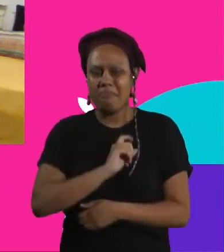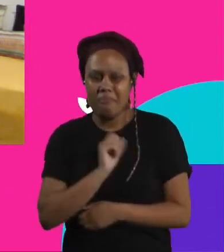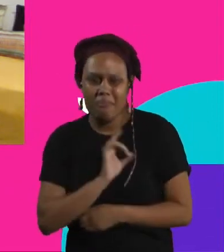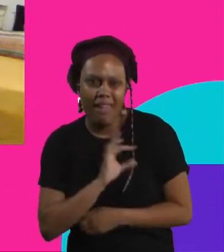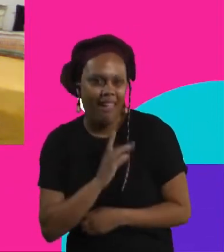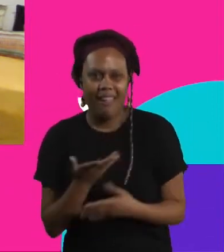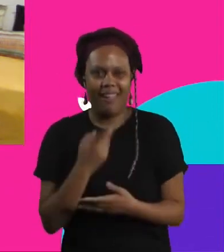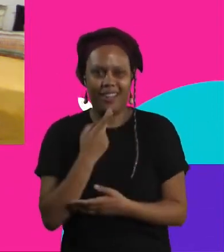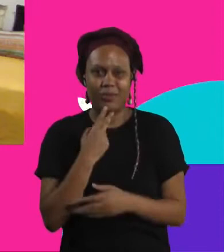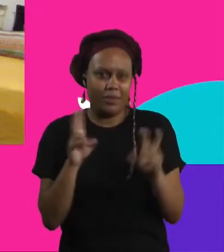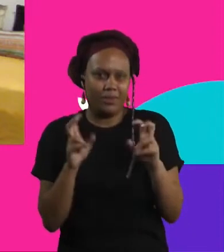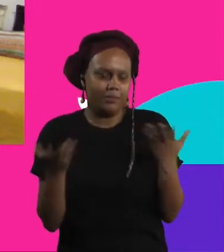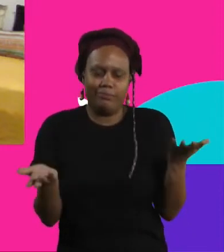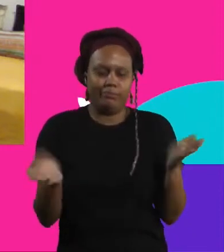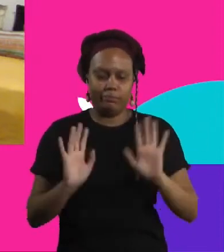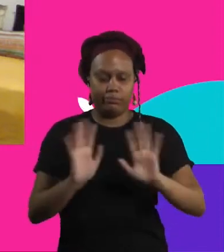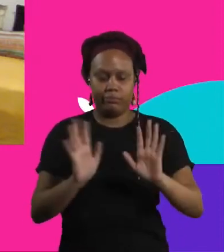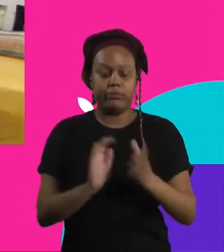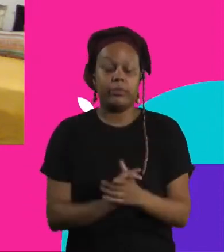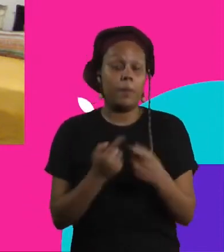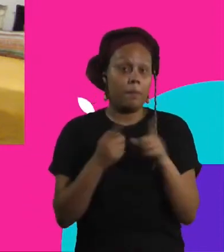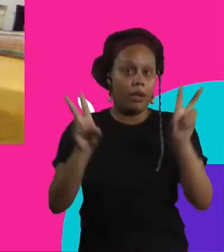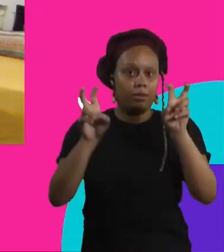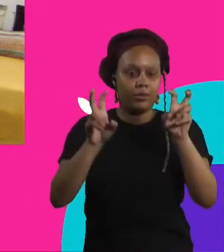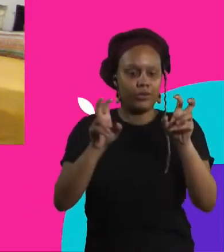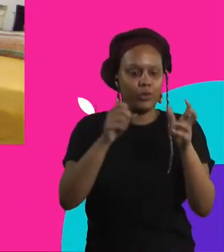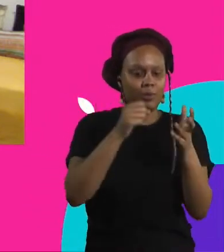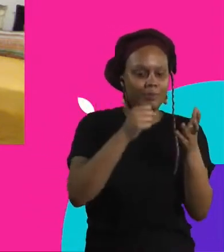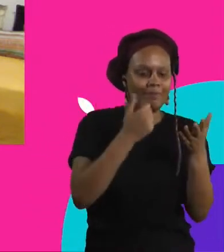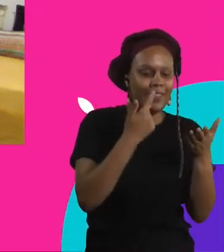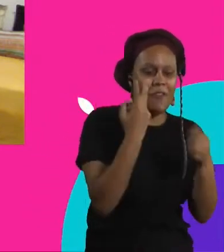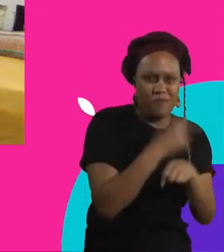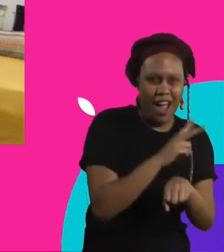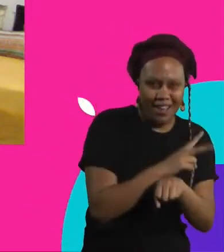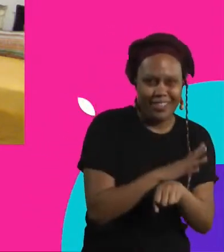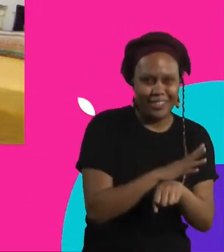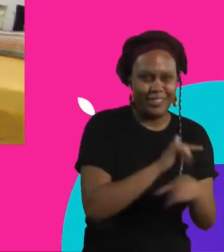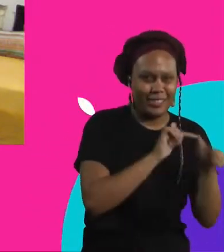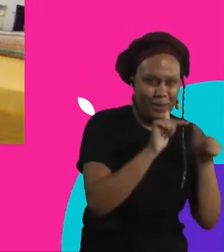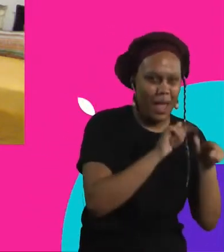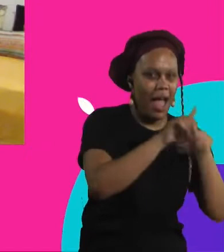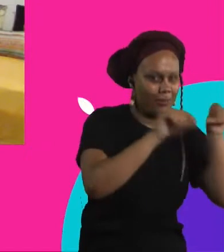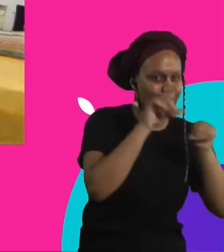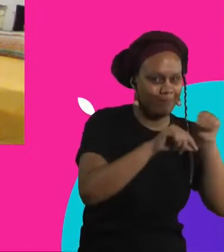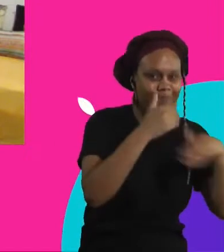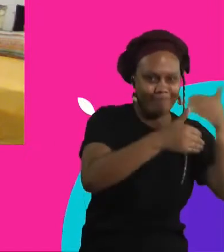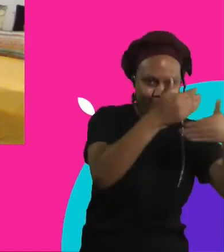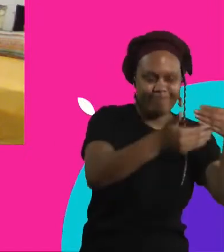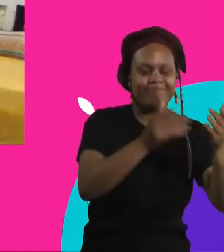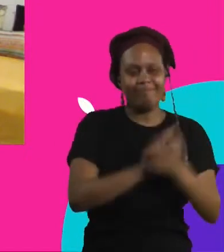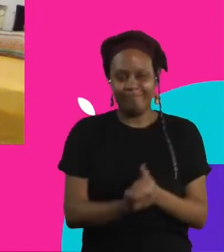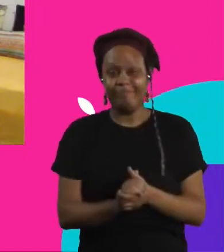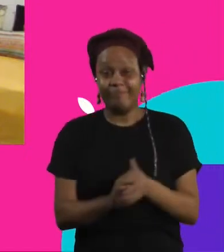quando a gente fala de processo seletivo, então, né, é realmente muito complicado. Eu sempre falo nas empresas que os recrutadores têm